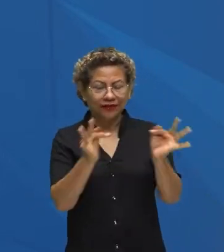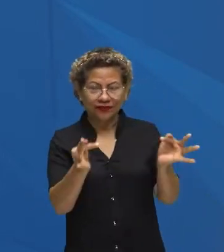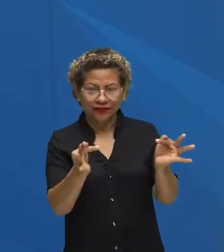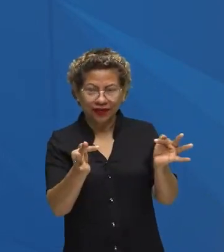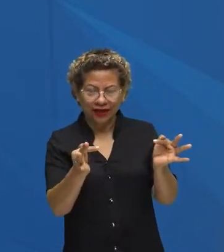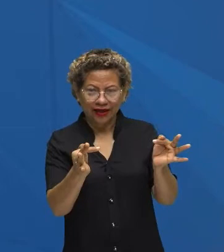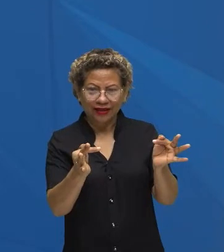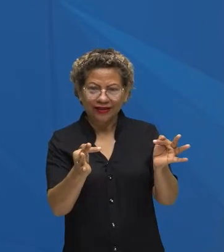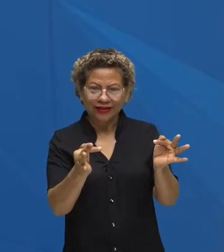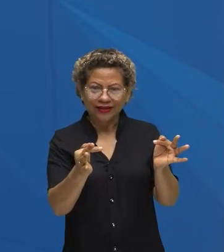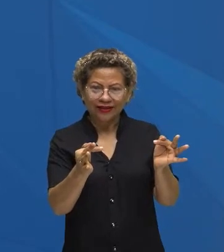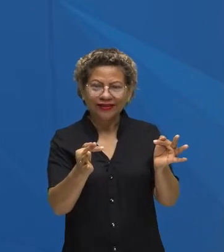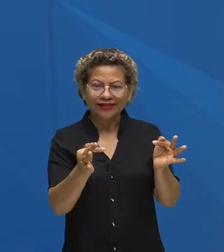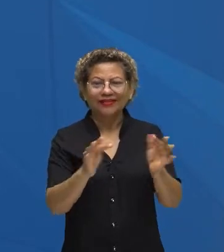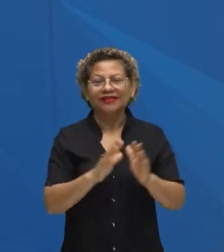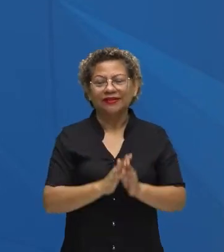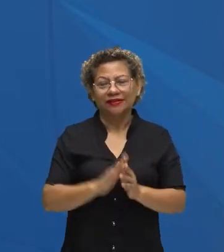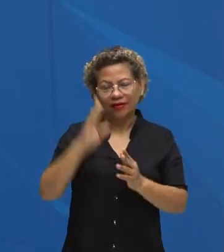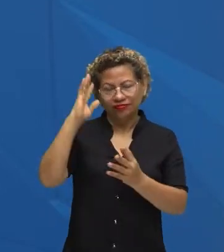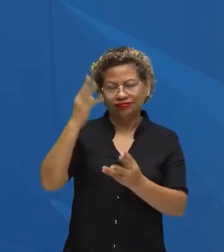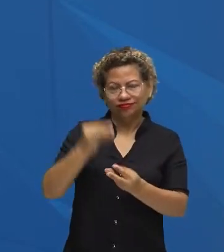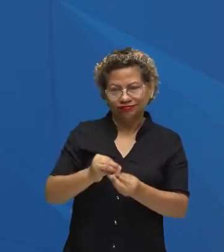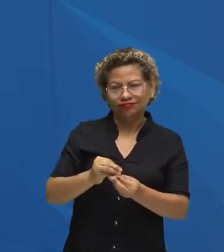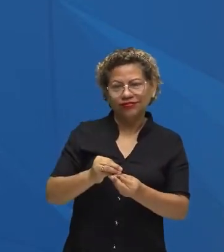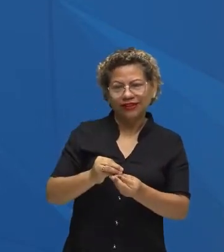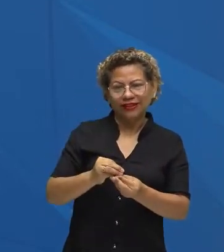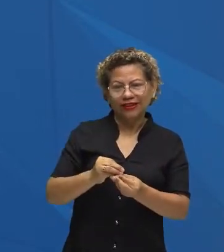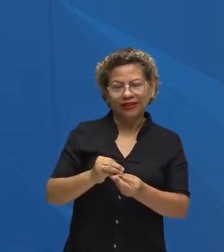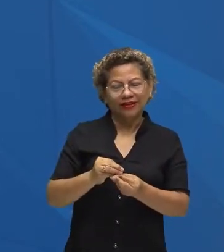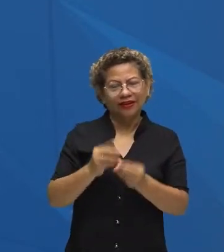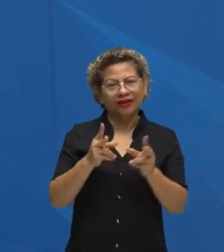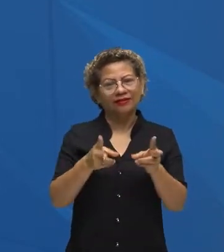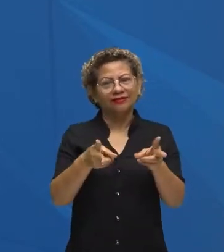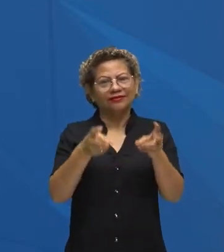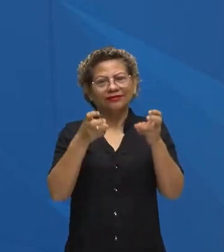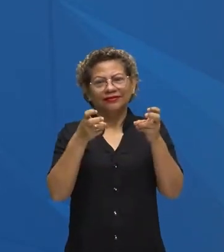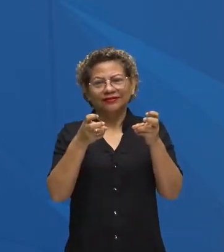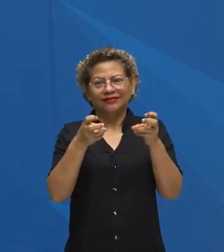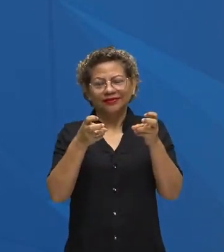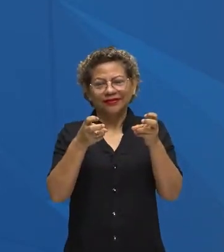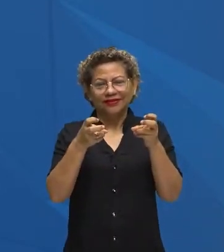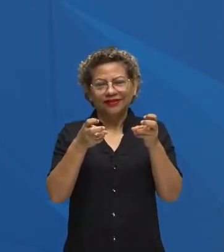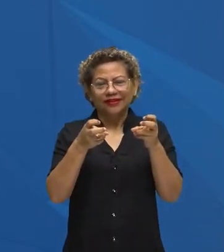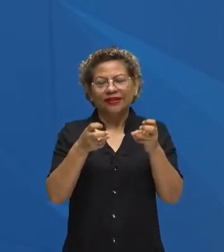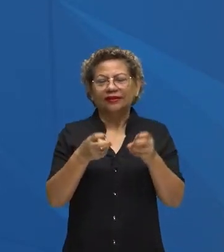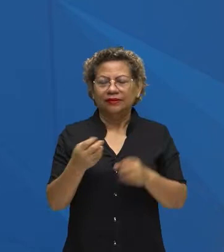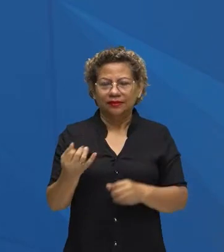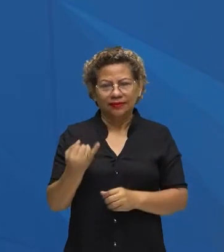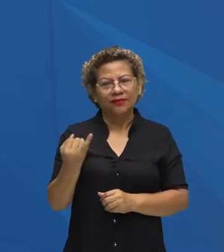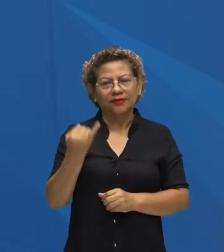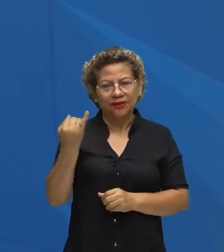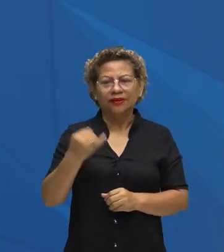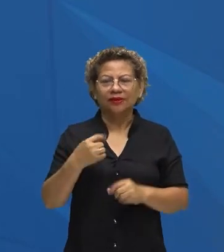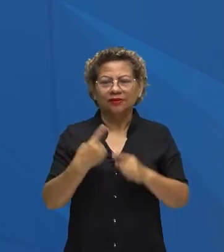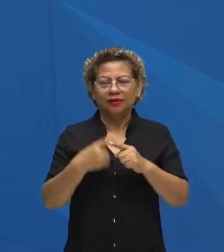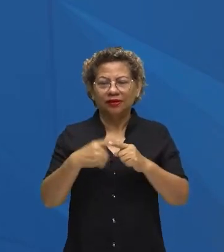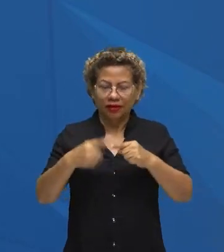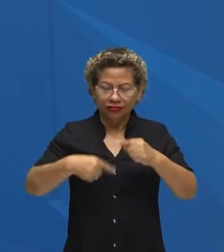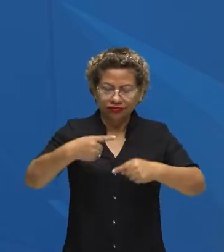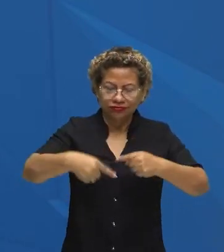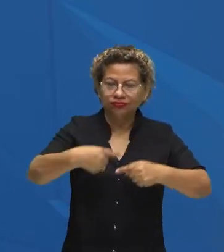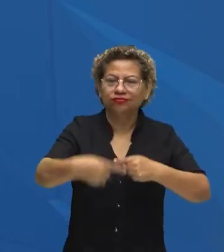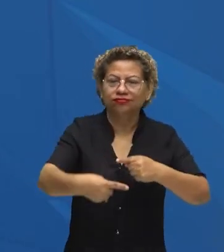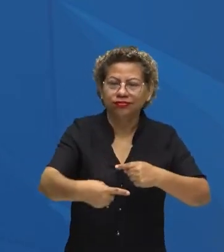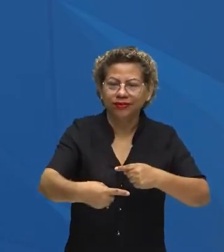ditos populares que acaba pegando muito rápido e acaba meio que se perpetuando ao longo das gerações. E o que é